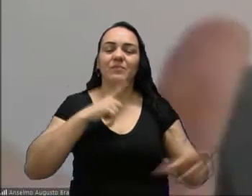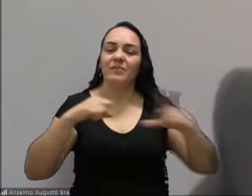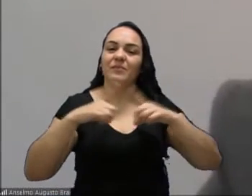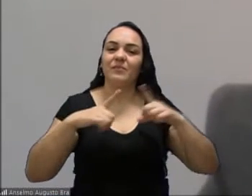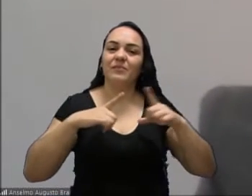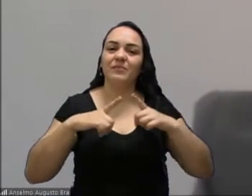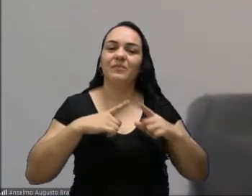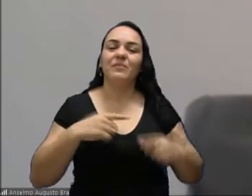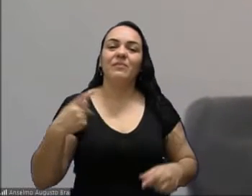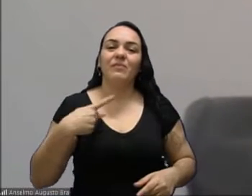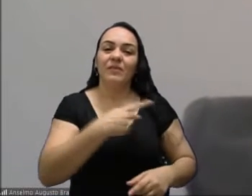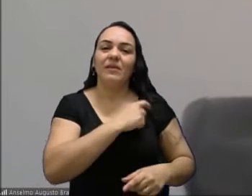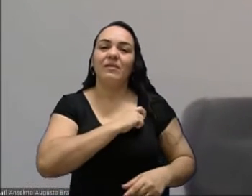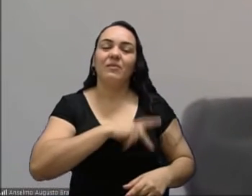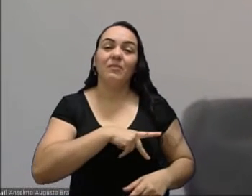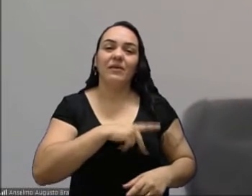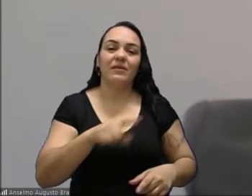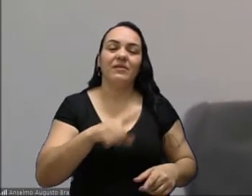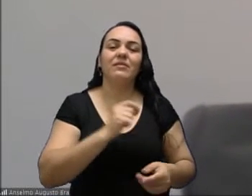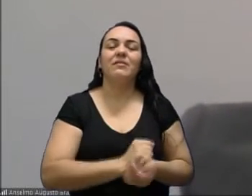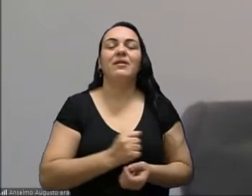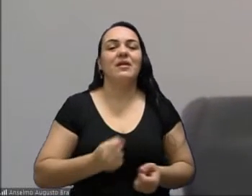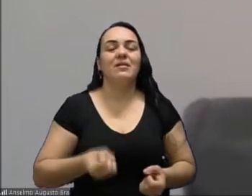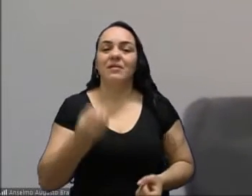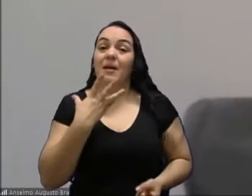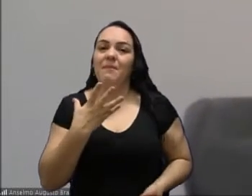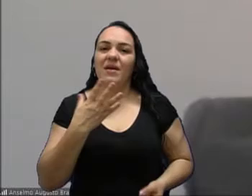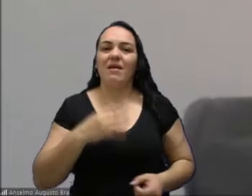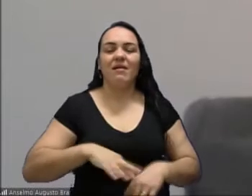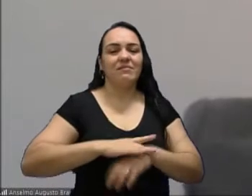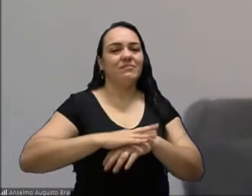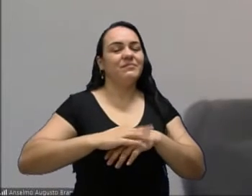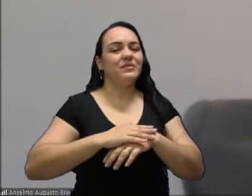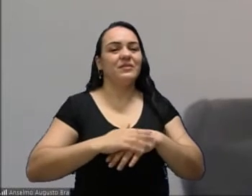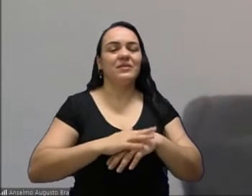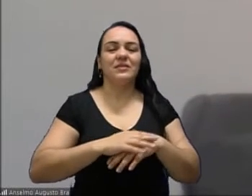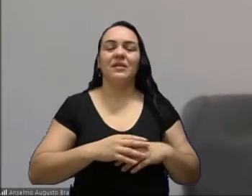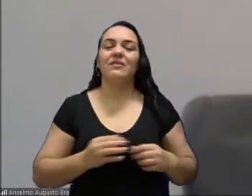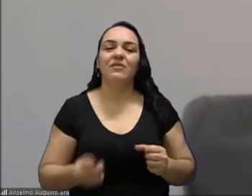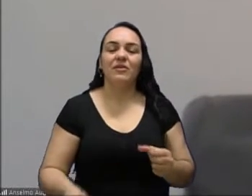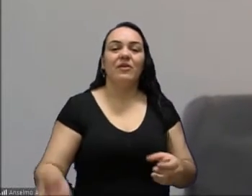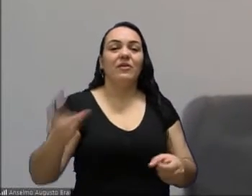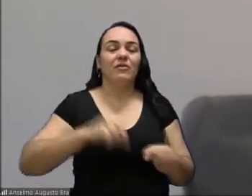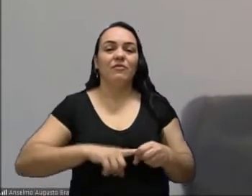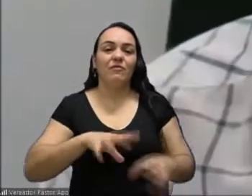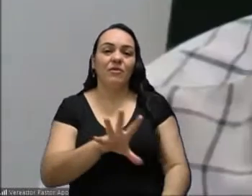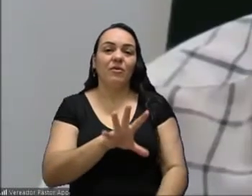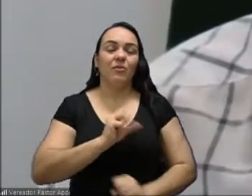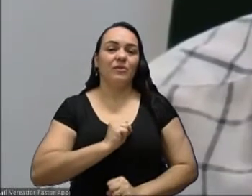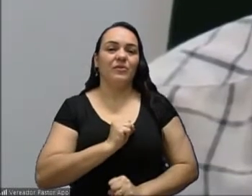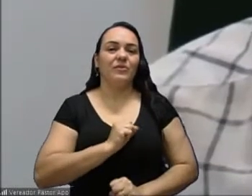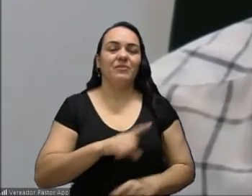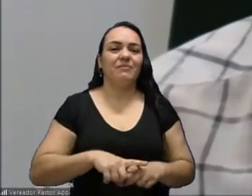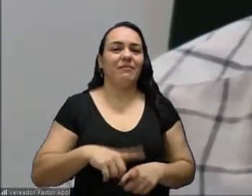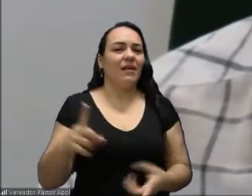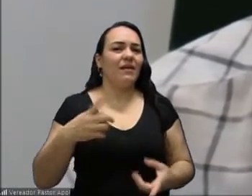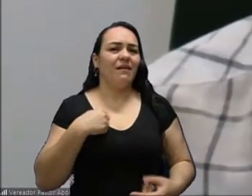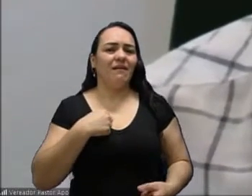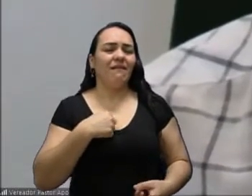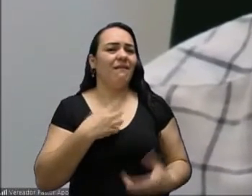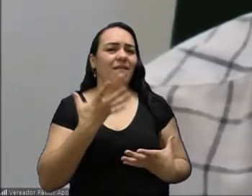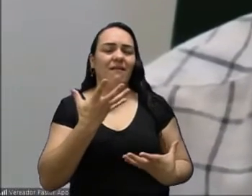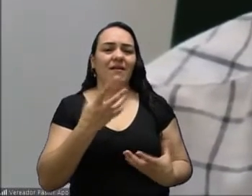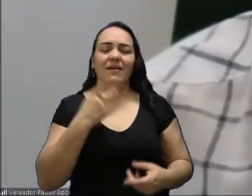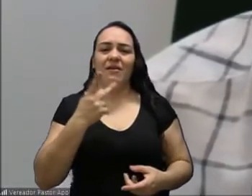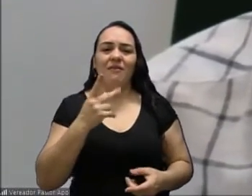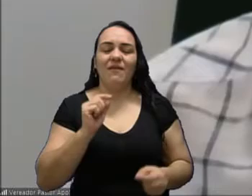trabalho. O pastor Apolo, né, que agora se recuperou aí, né, da Covid. É, graças a Deus, eu não me recuperei. Eu